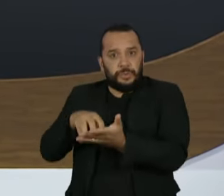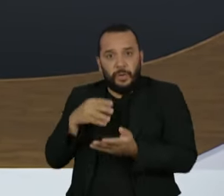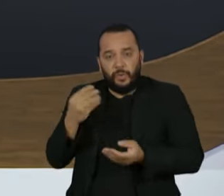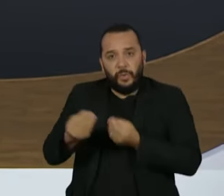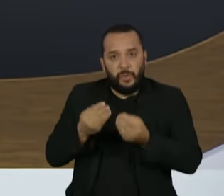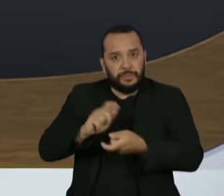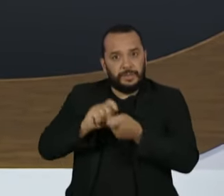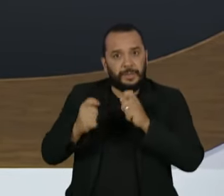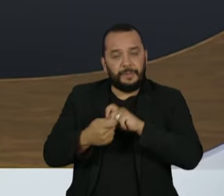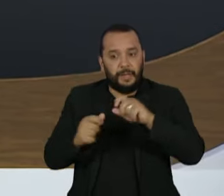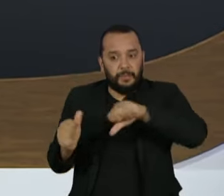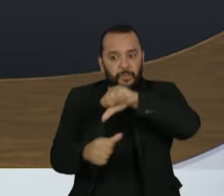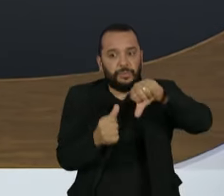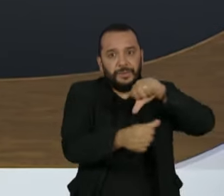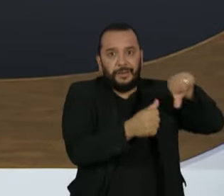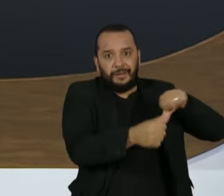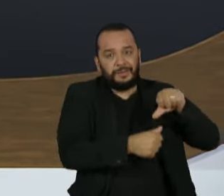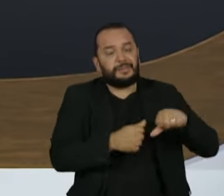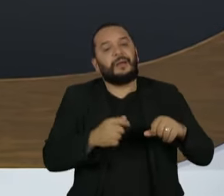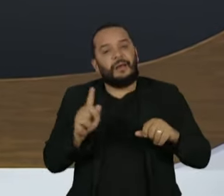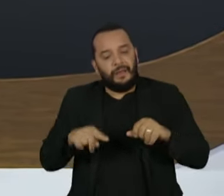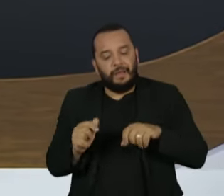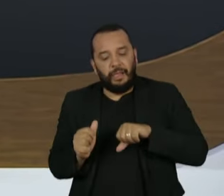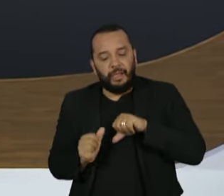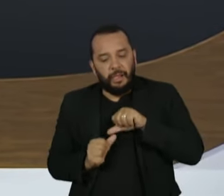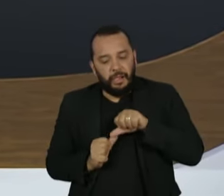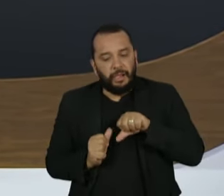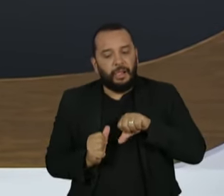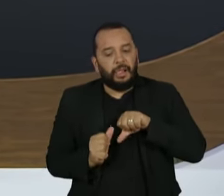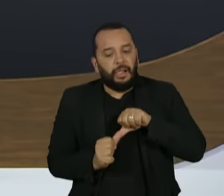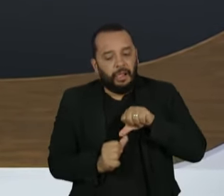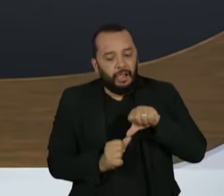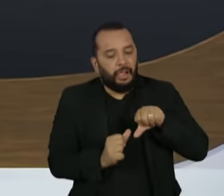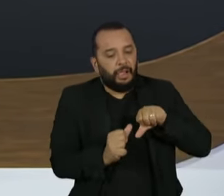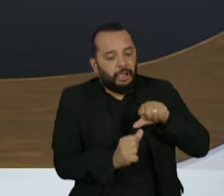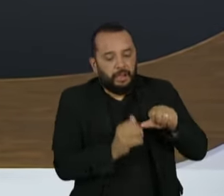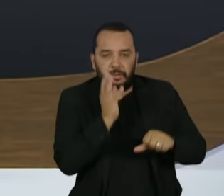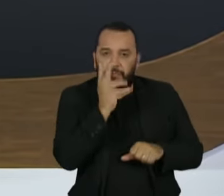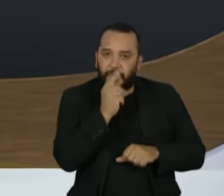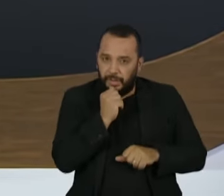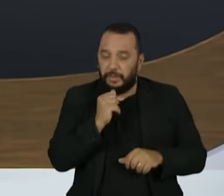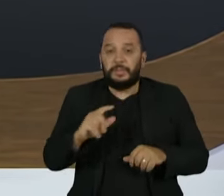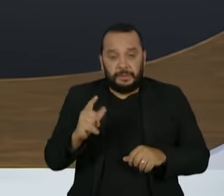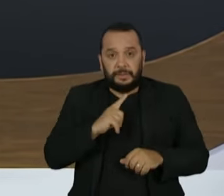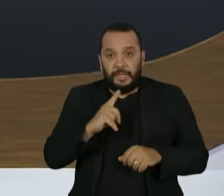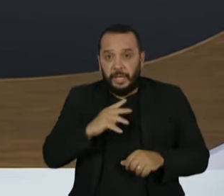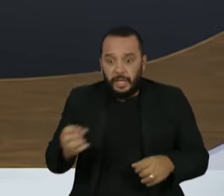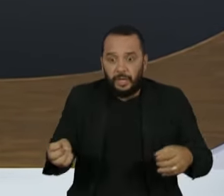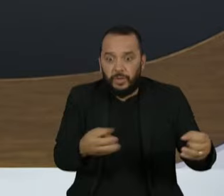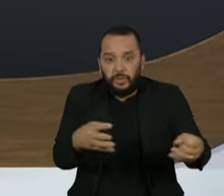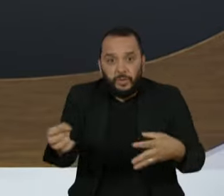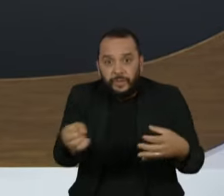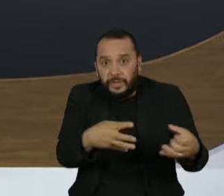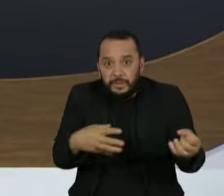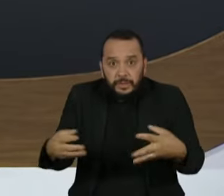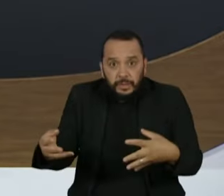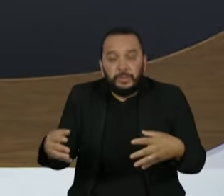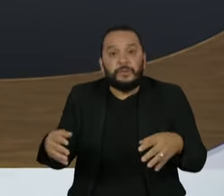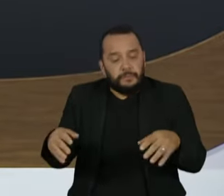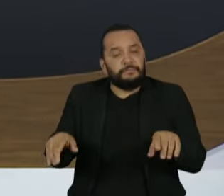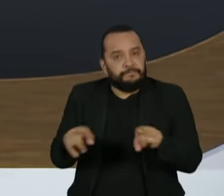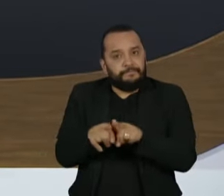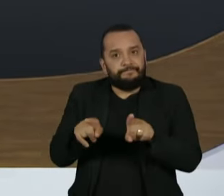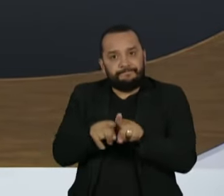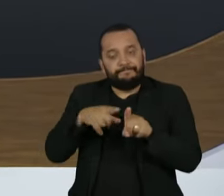mudanças se dá em câmera lenta é esse descompasso mais do que as inovações em si que ameaça os Empregos